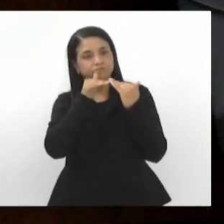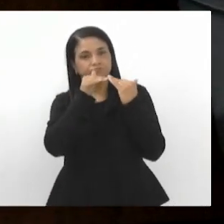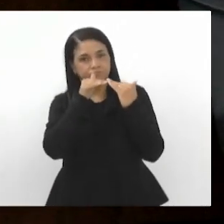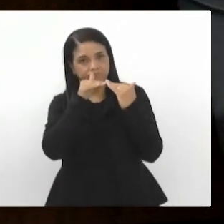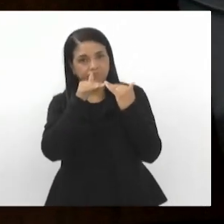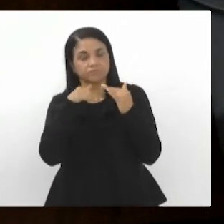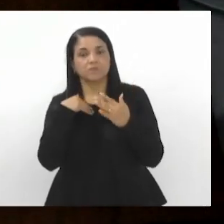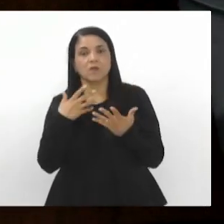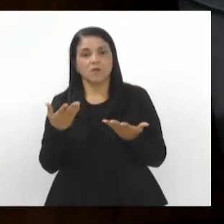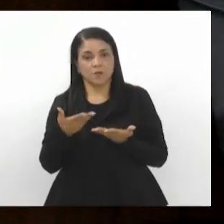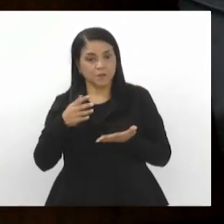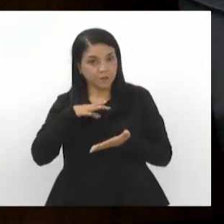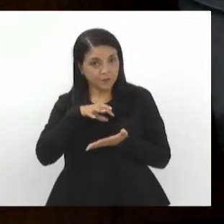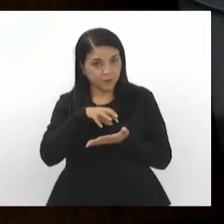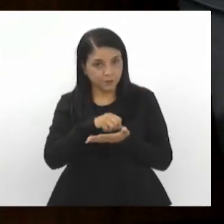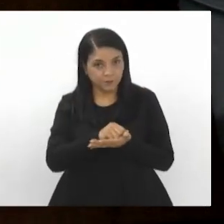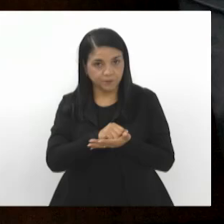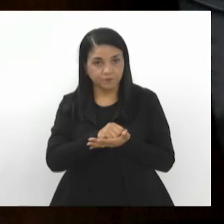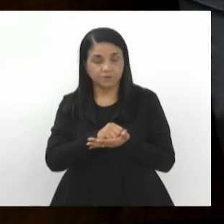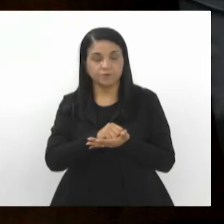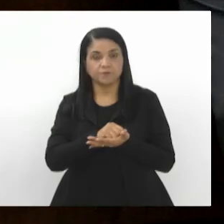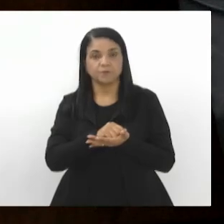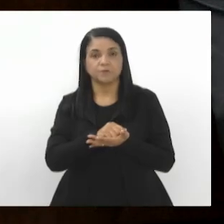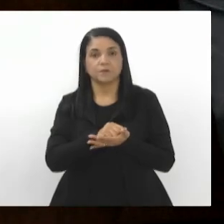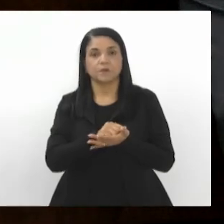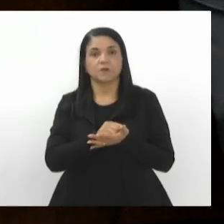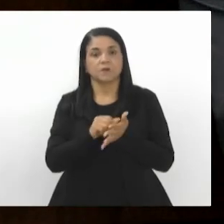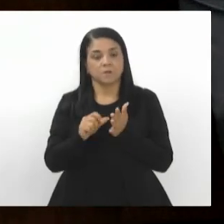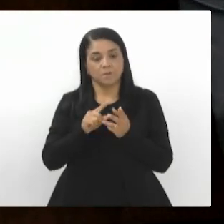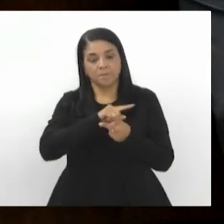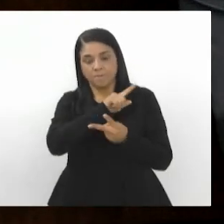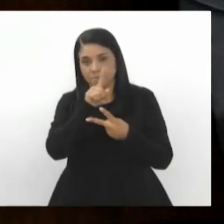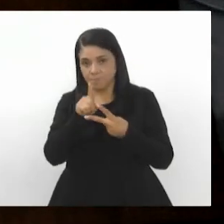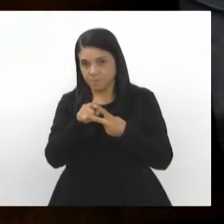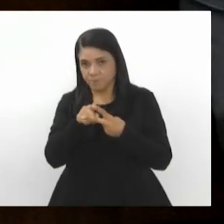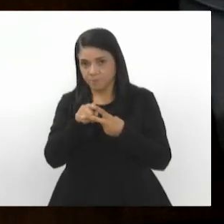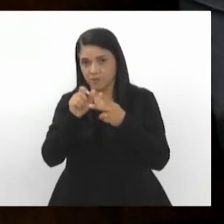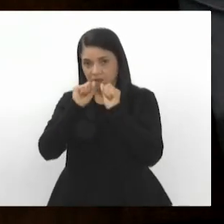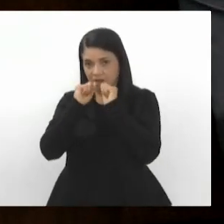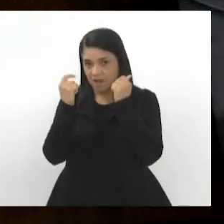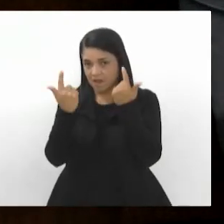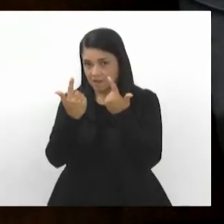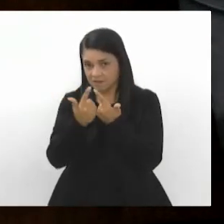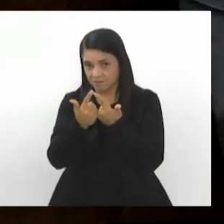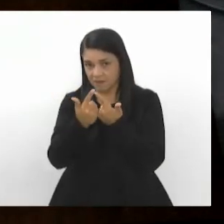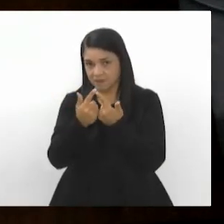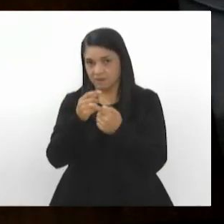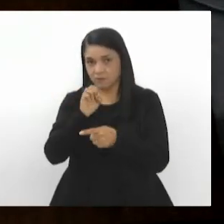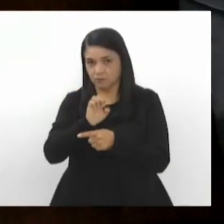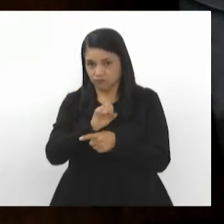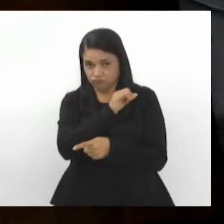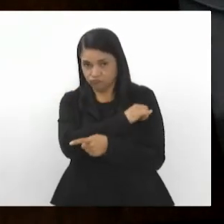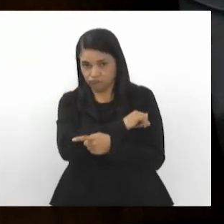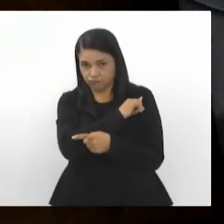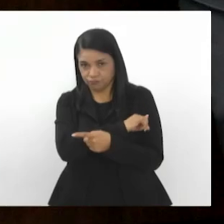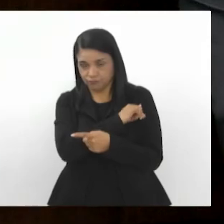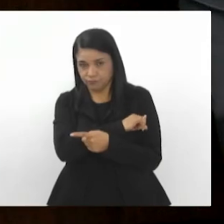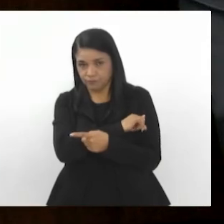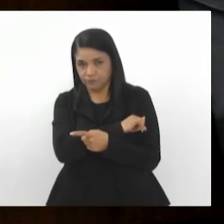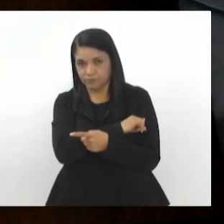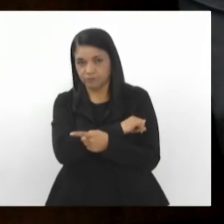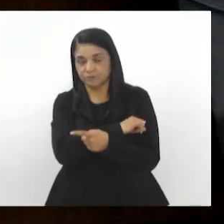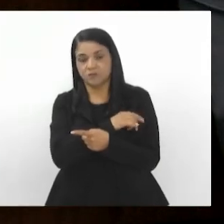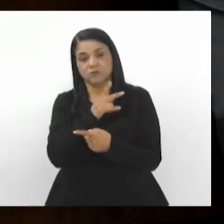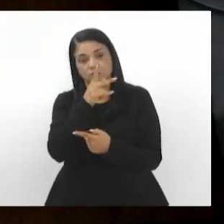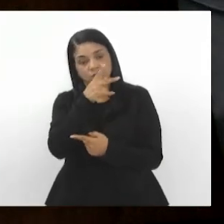registro claramente, primeiro, a nossa Assembleia Legislativa, sob a